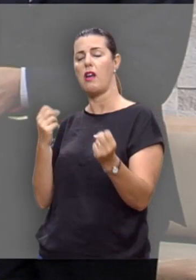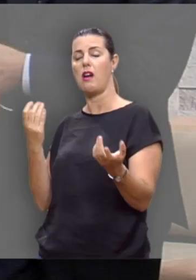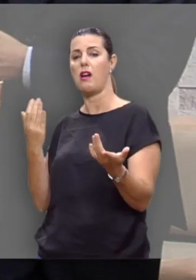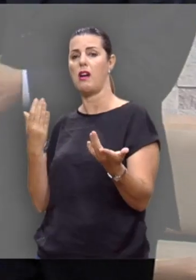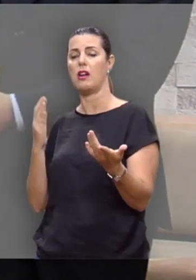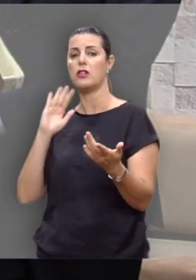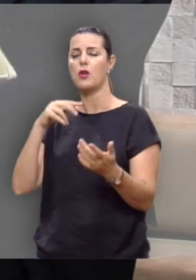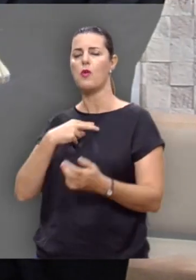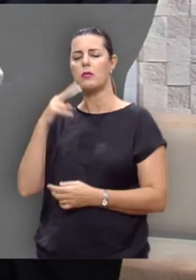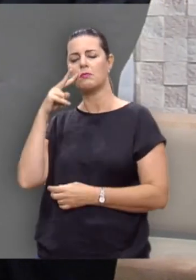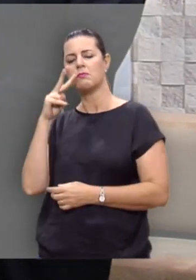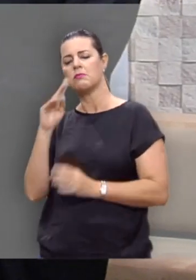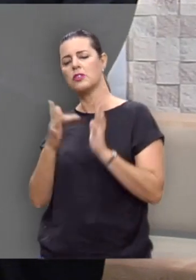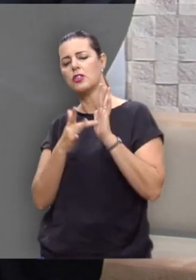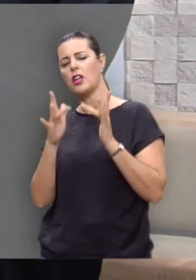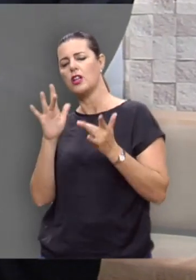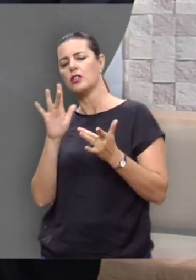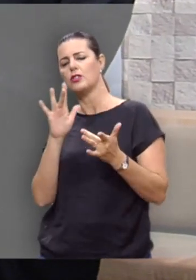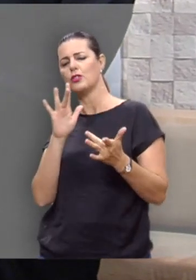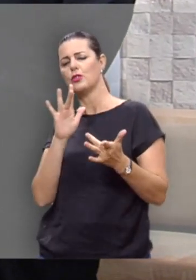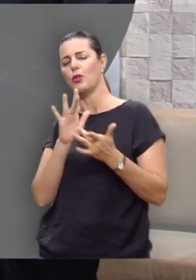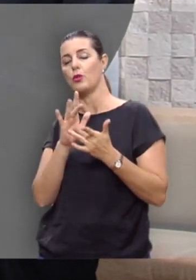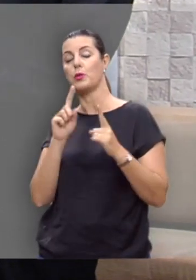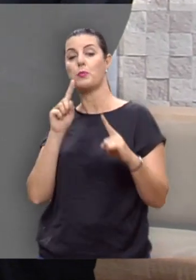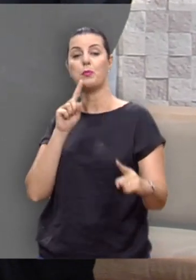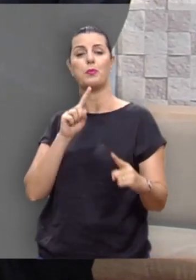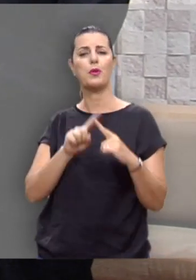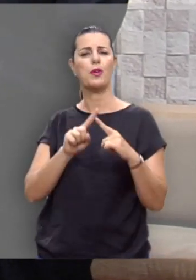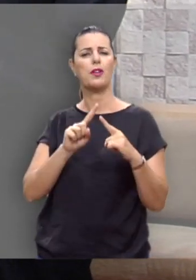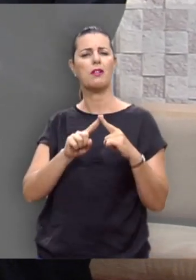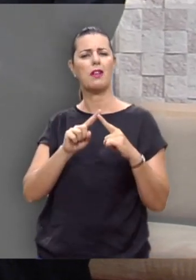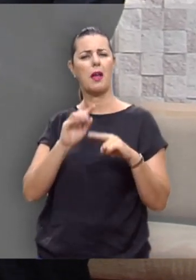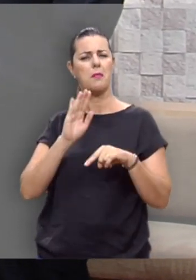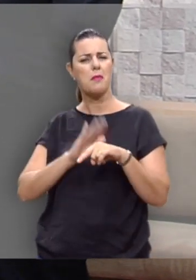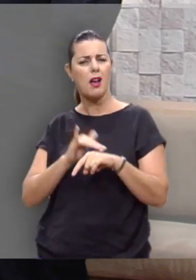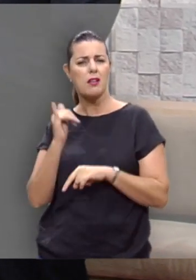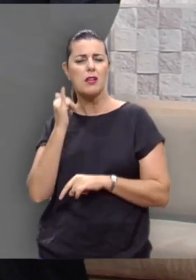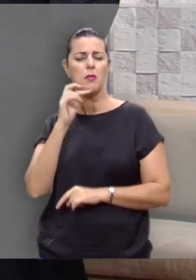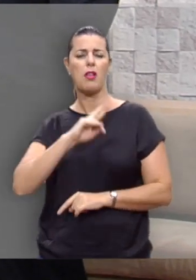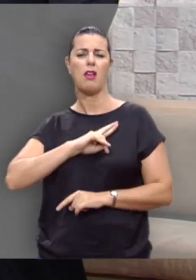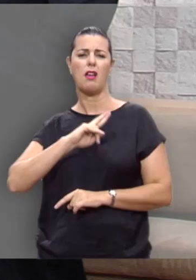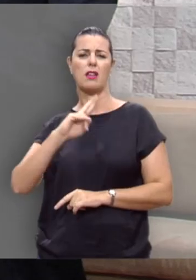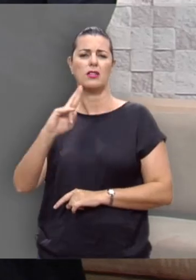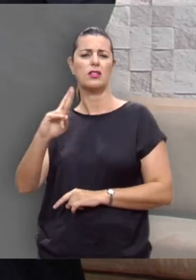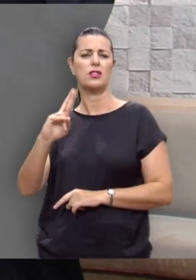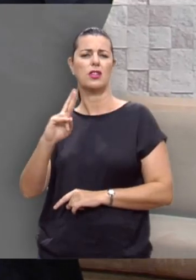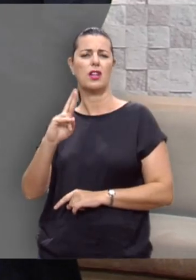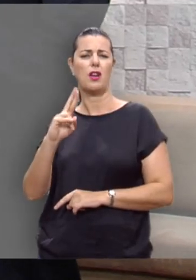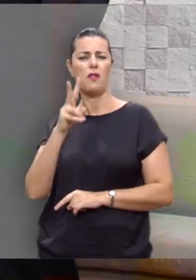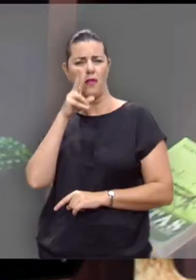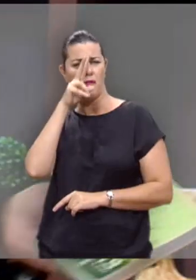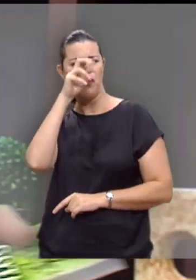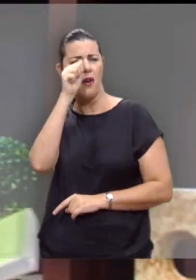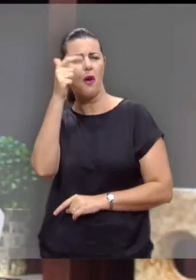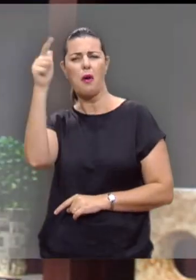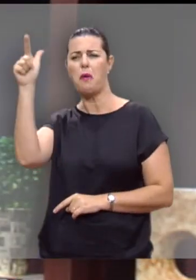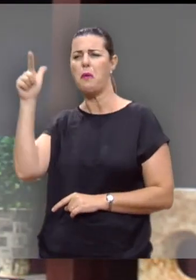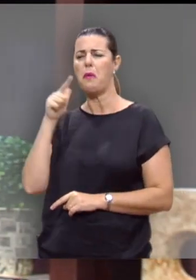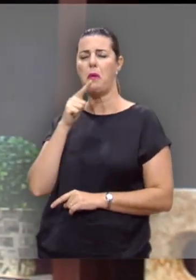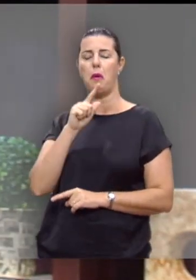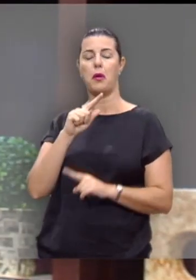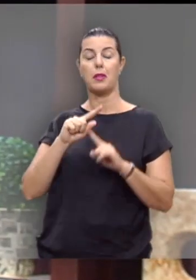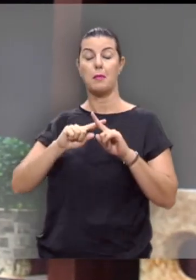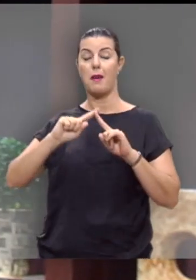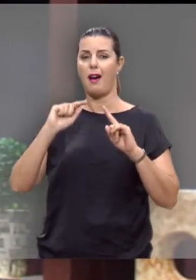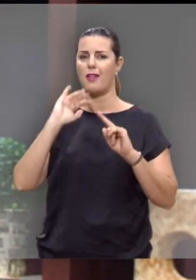Poder ouvir falar de Jesus, né, Pastor Hernandes? É. Porque a ênfase que é dada à religião sempre foi muito forte, né? Muito forte.